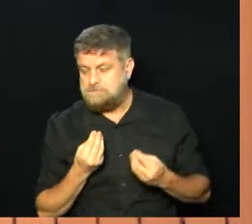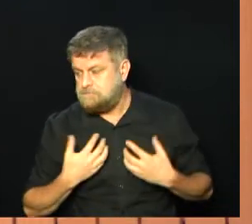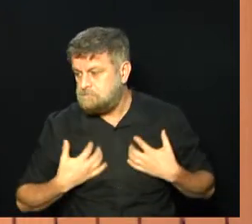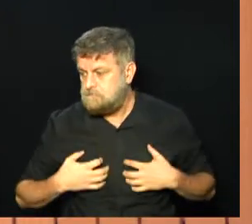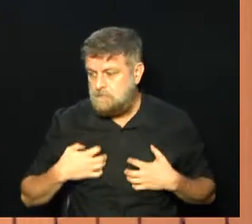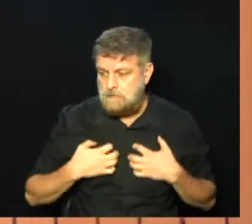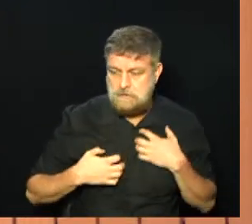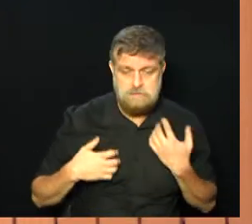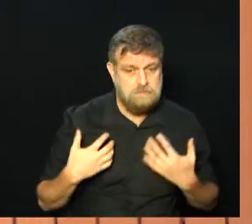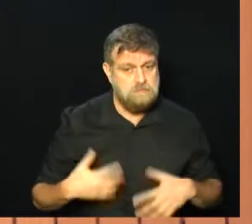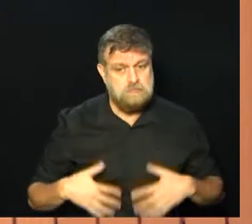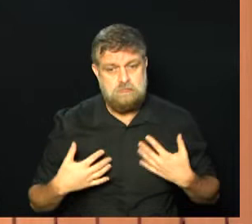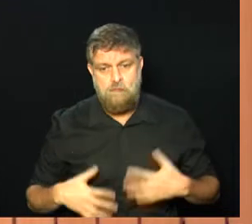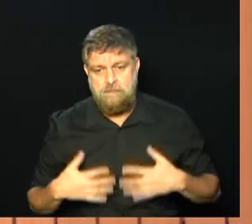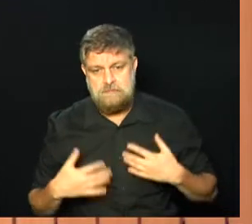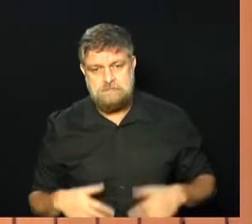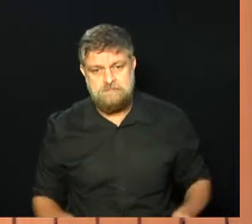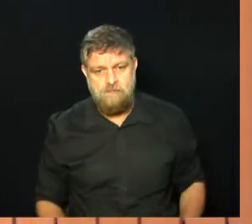Aí